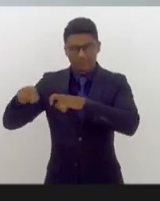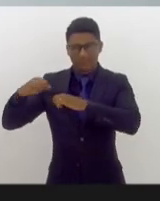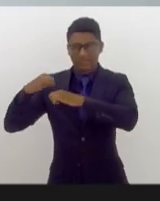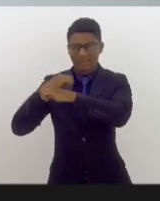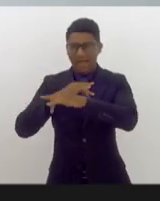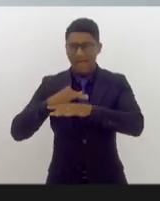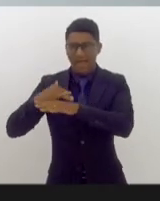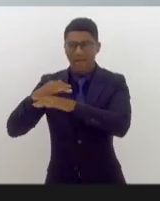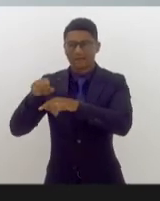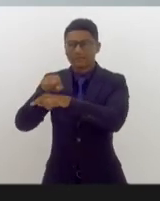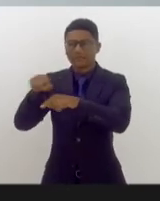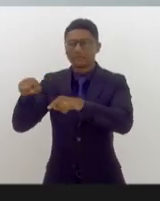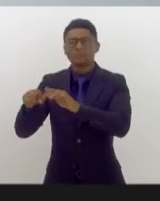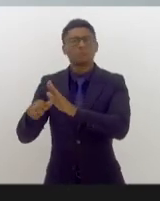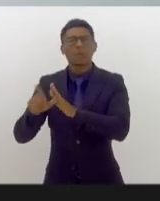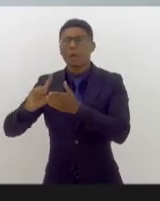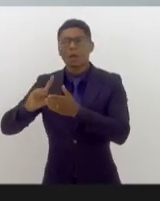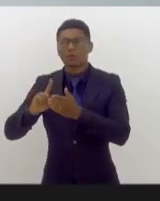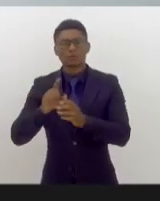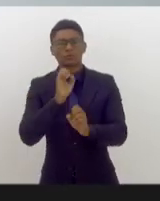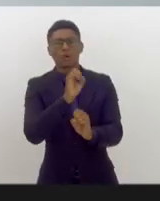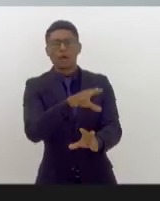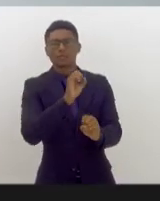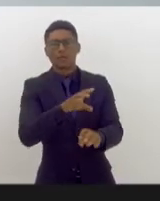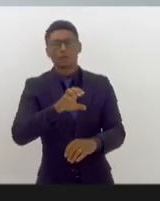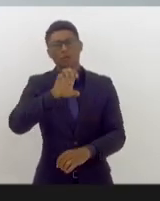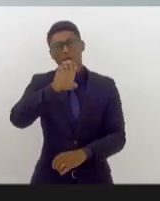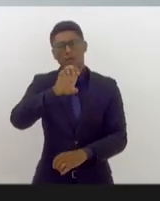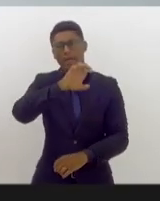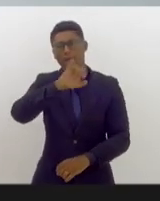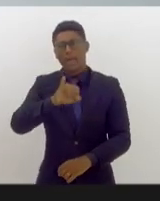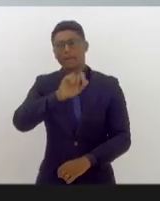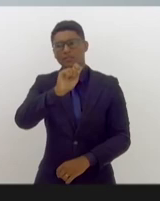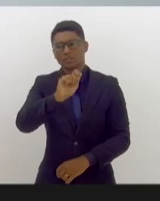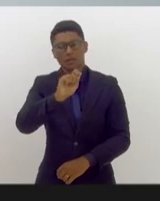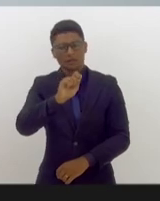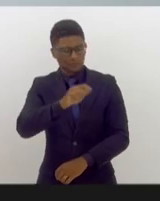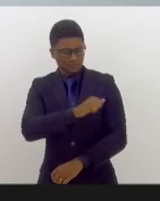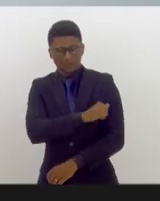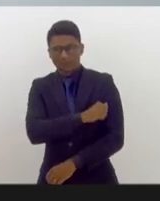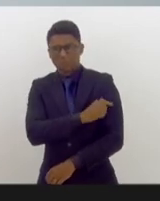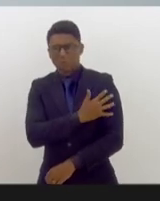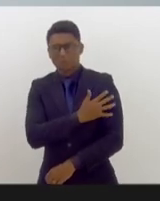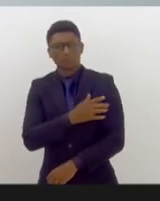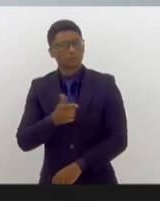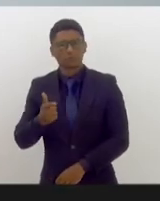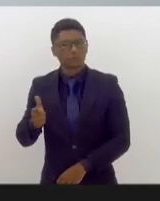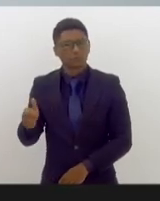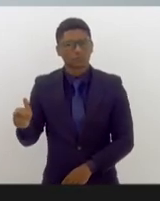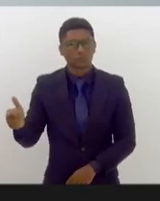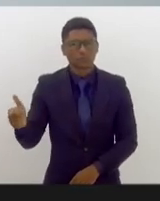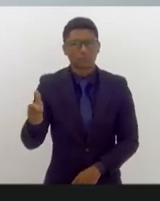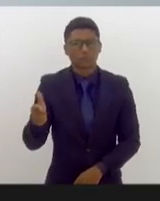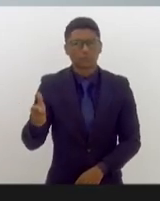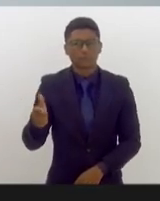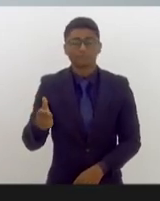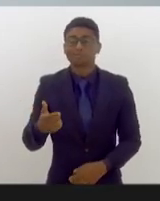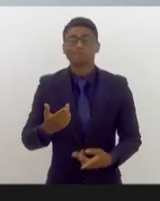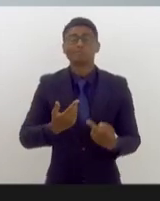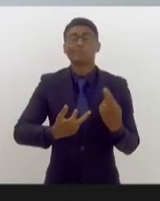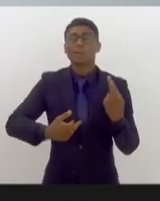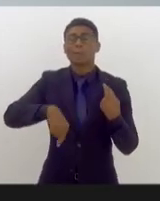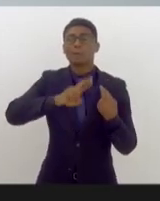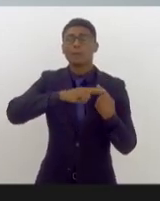ofertavam educação de jovens e adultos no ensino fundamental, e quem era responsável por isso